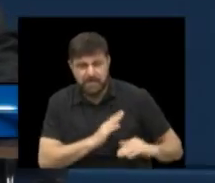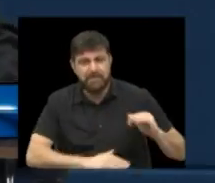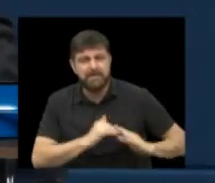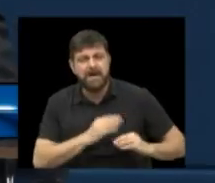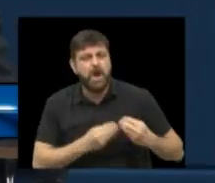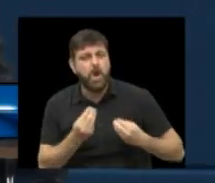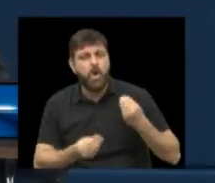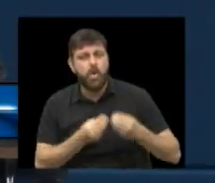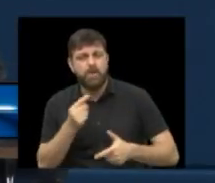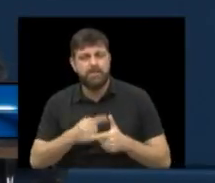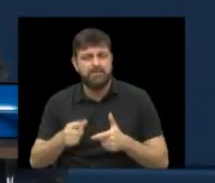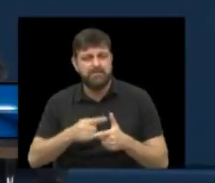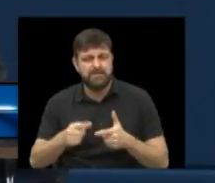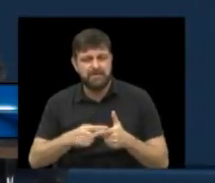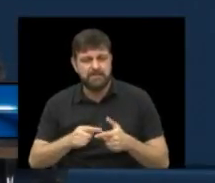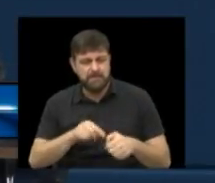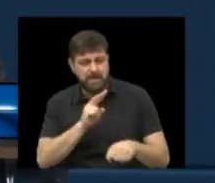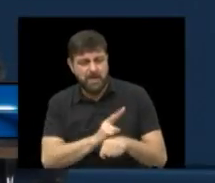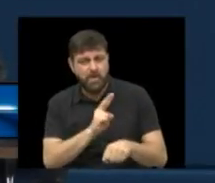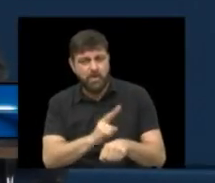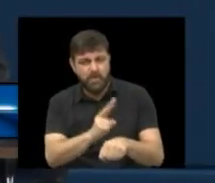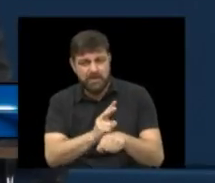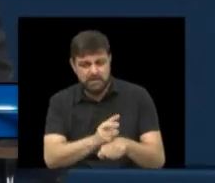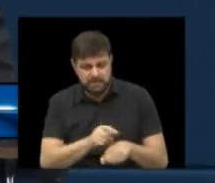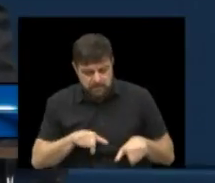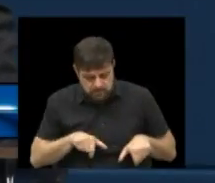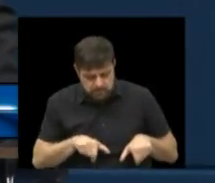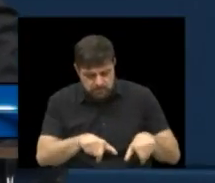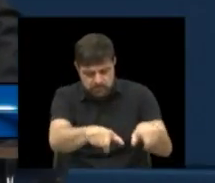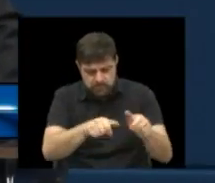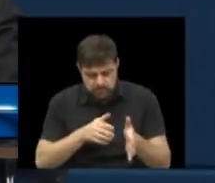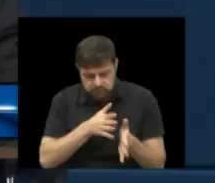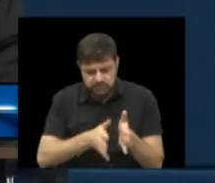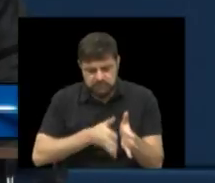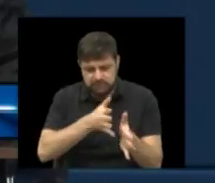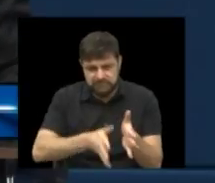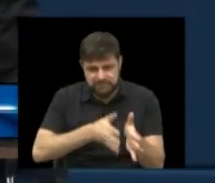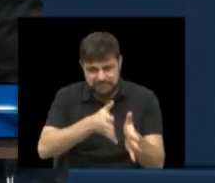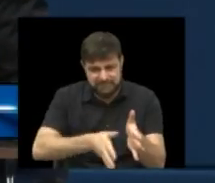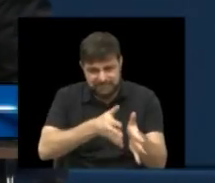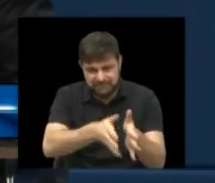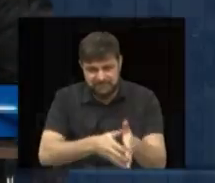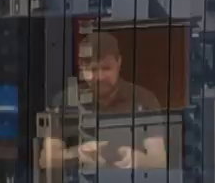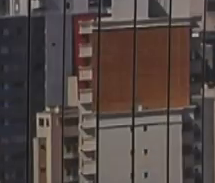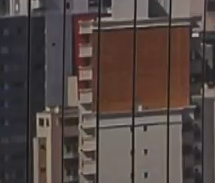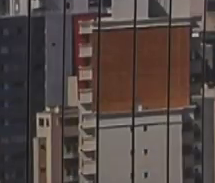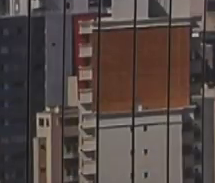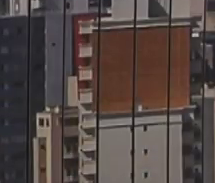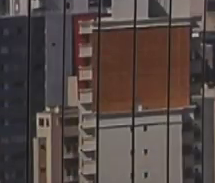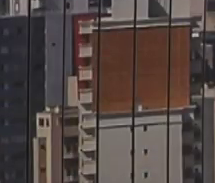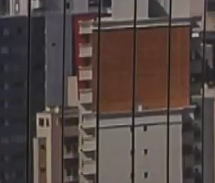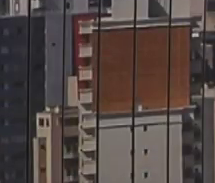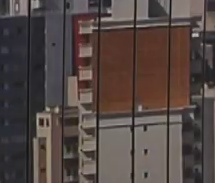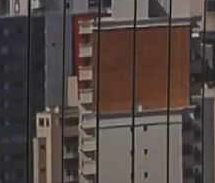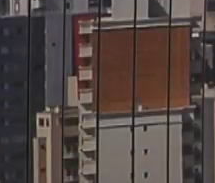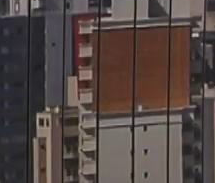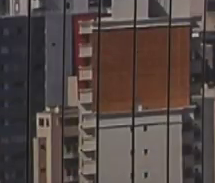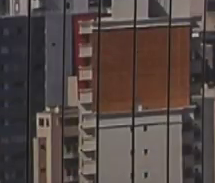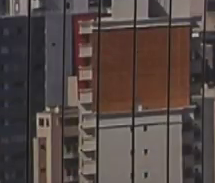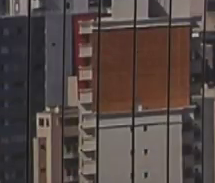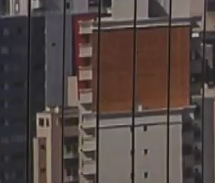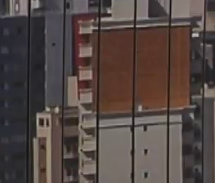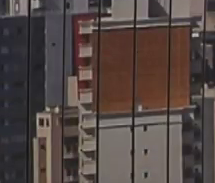da inflação defasada em 83,12 por cento requerimentos de base em estudo do sindicato nacional dos